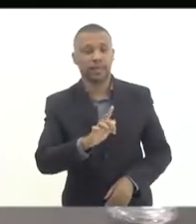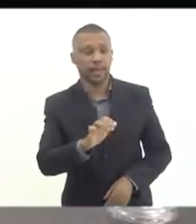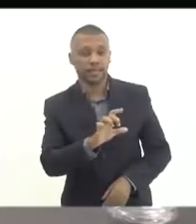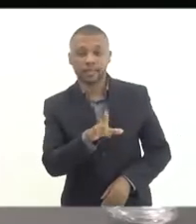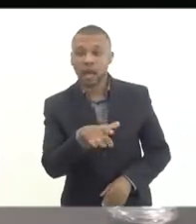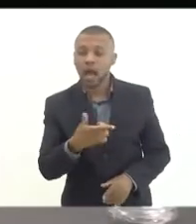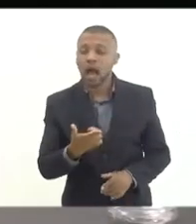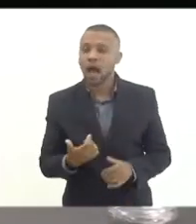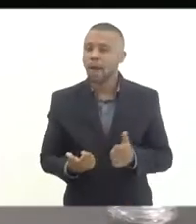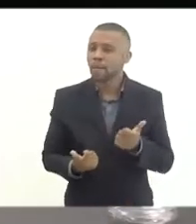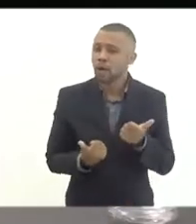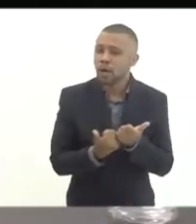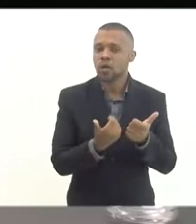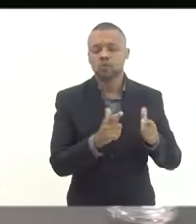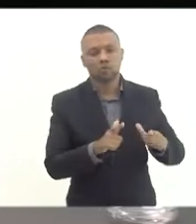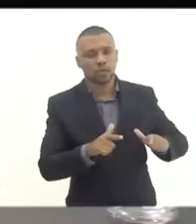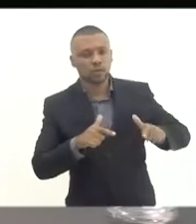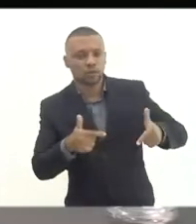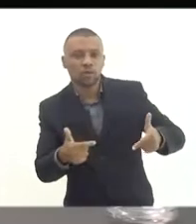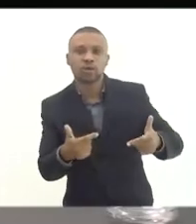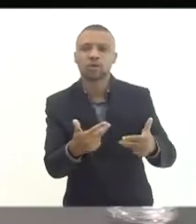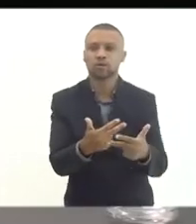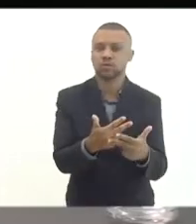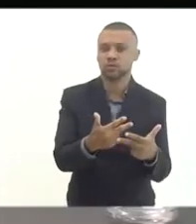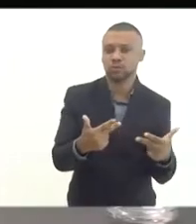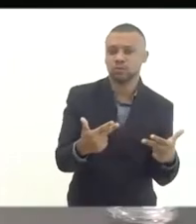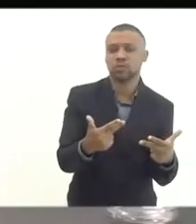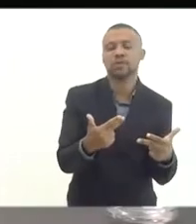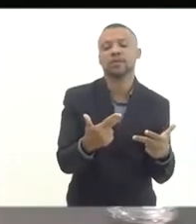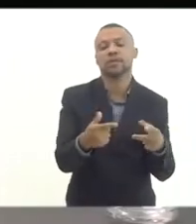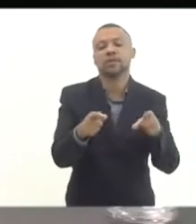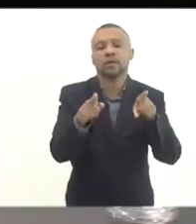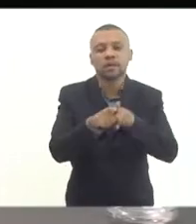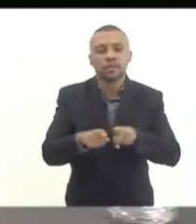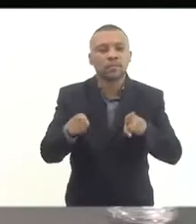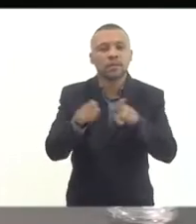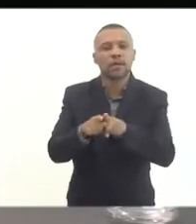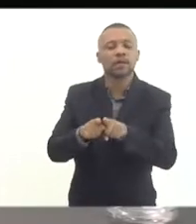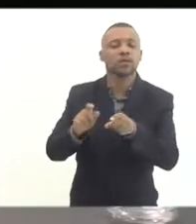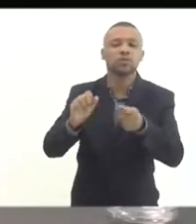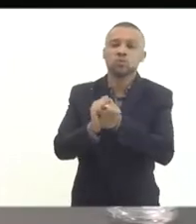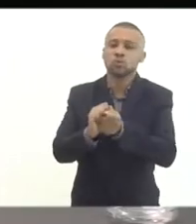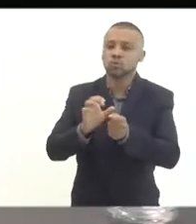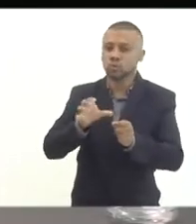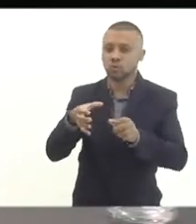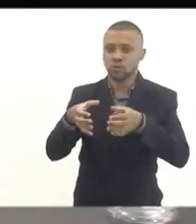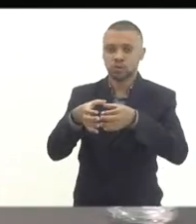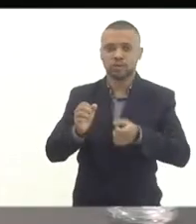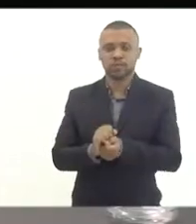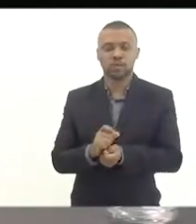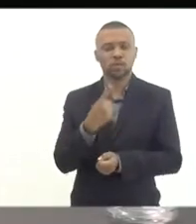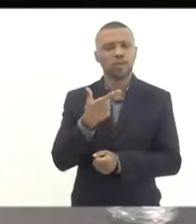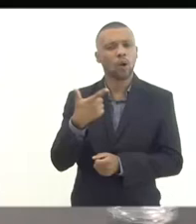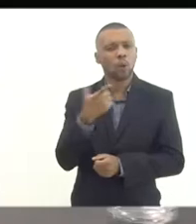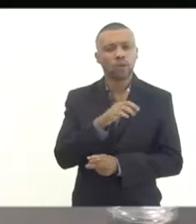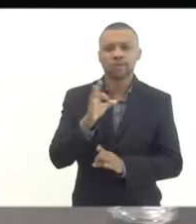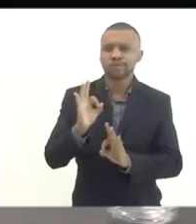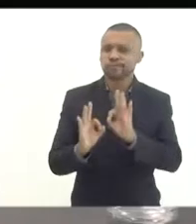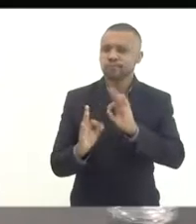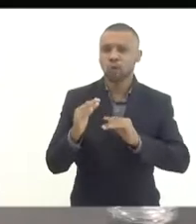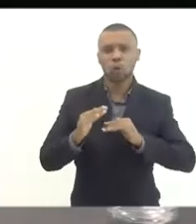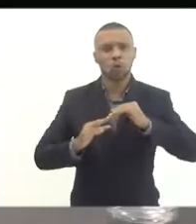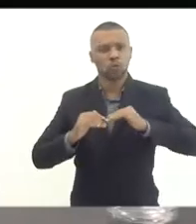não só com um público que eu poderia te atendi mas também com uma com as equipes e a gente está construindo junto